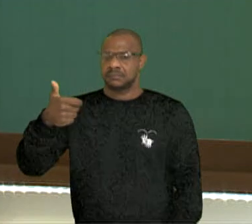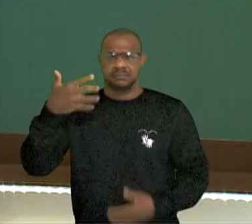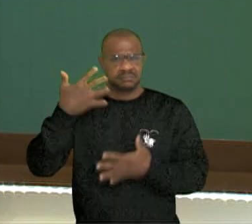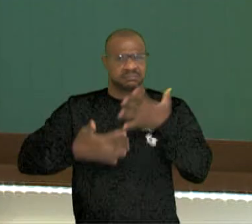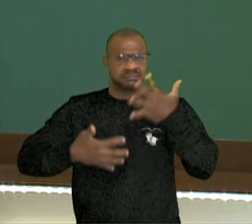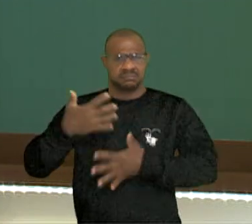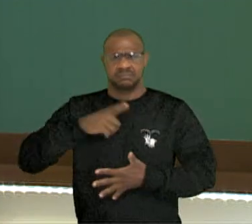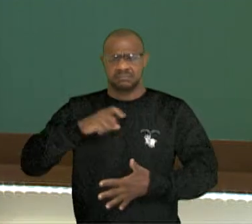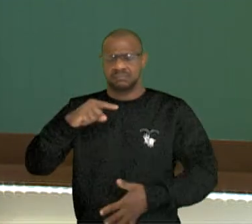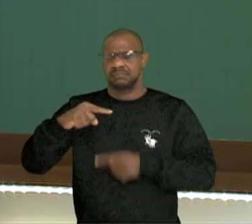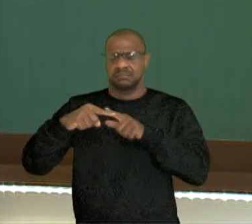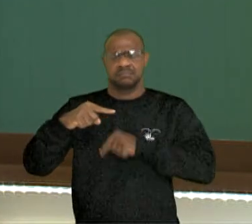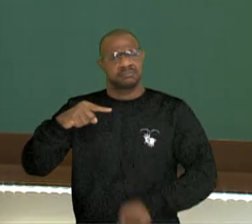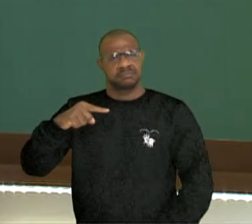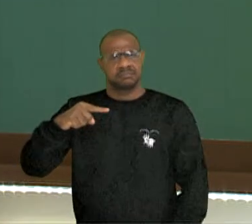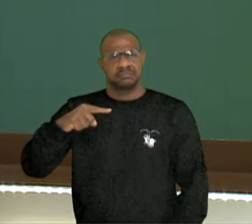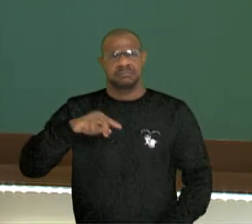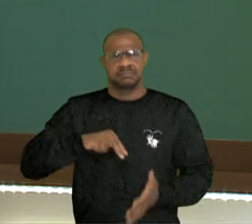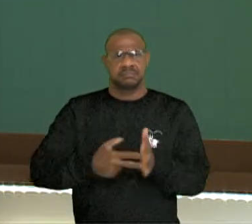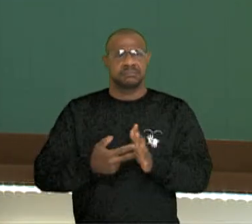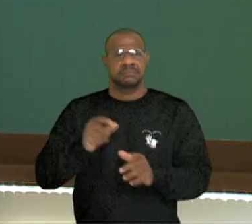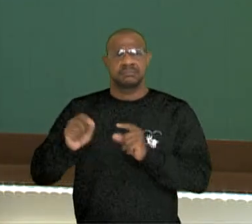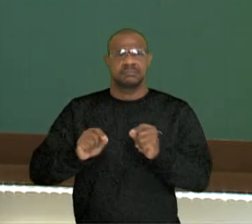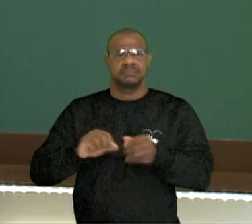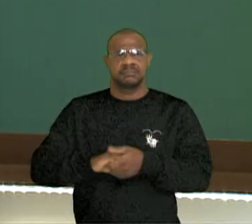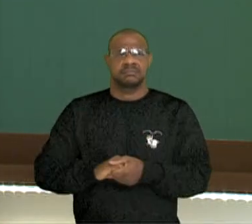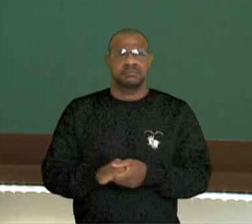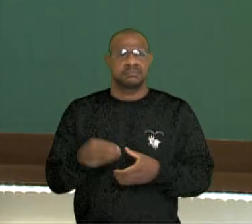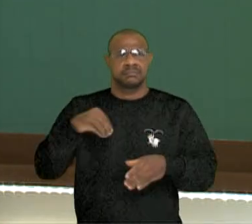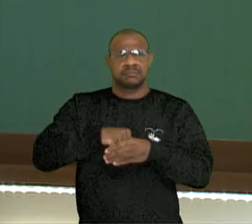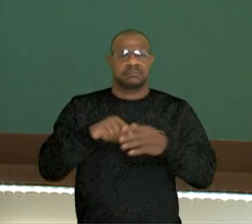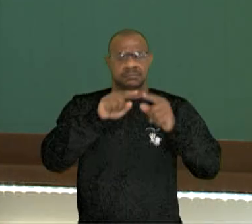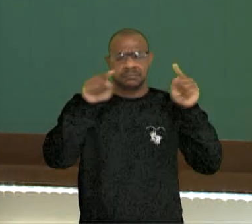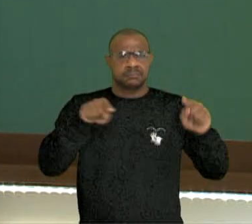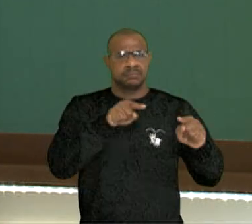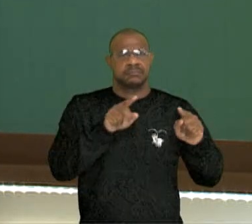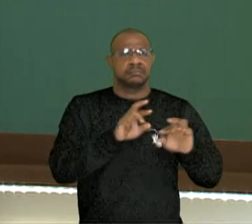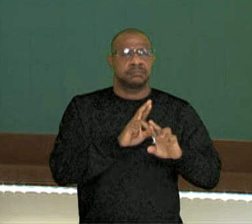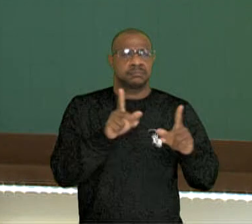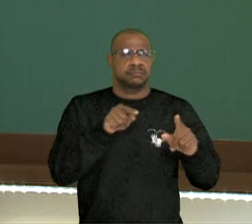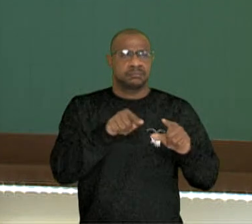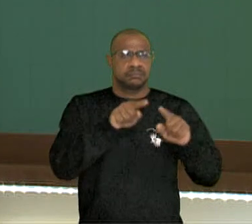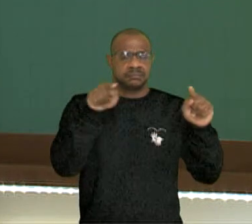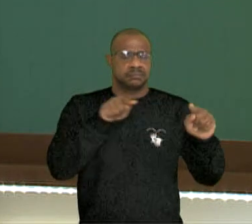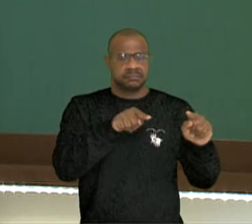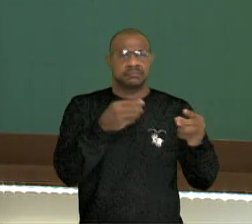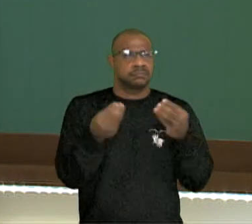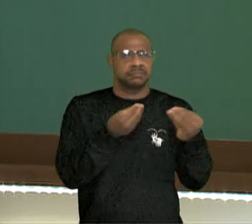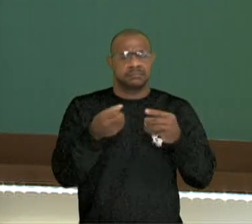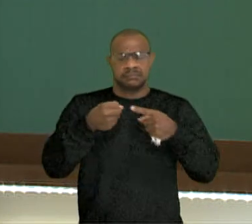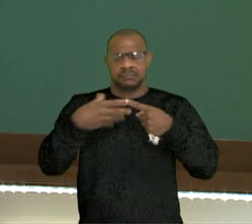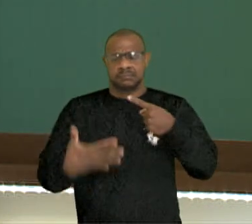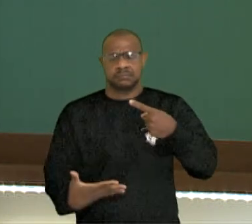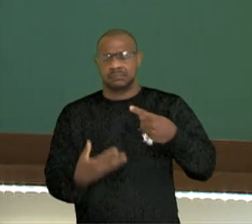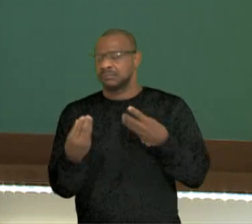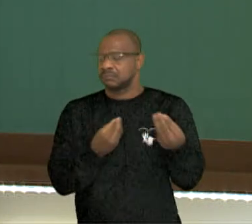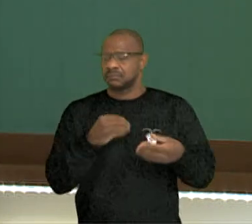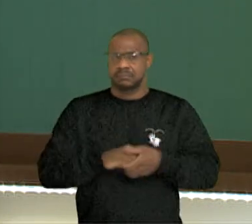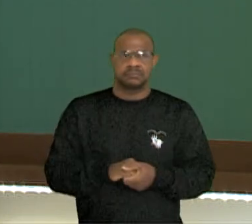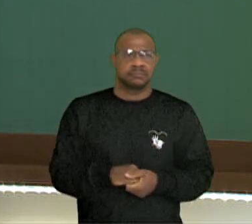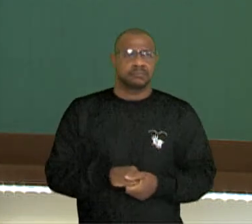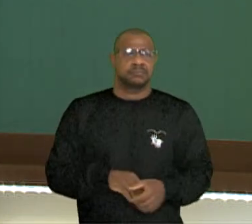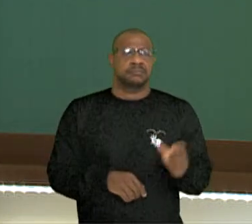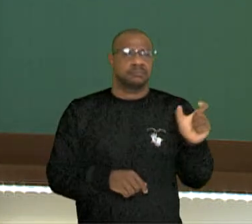atrapalhar? Não, ele só significa que se trata do quadrado da diferença, ó. Então, como é que você fatora? Quem que é o primeiro termo? A